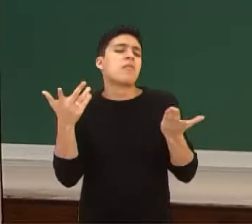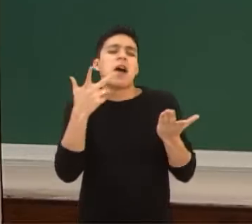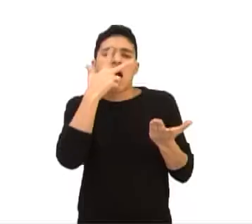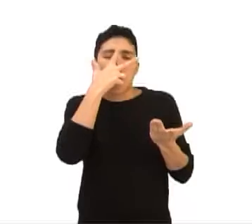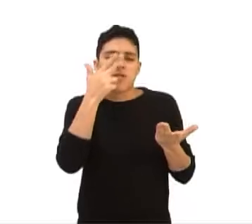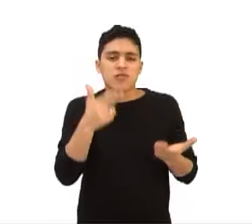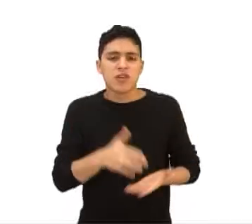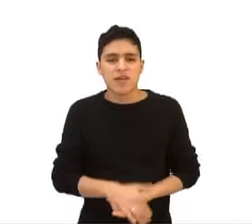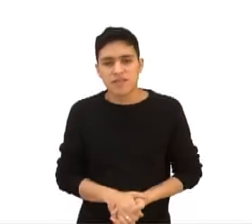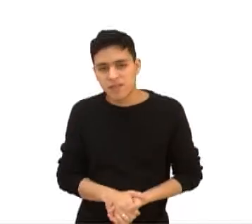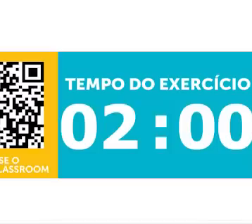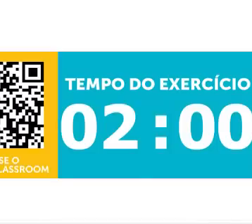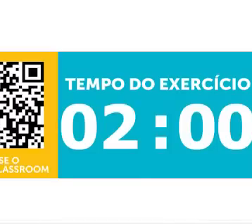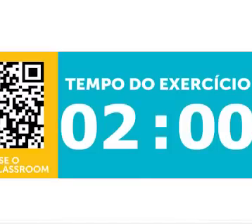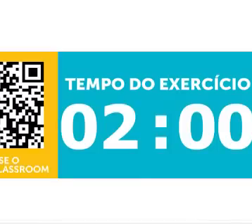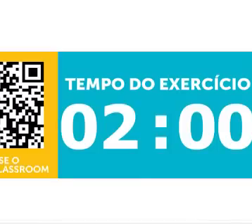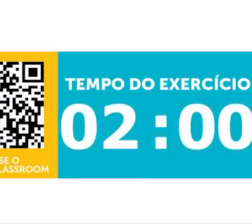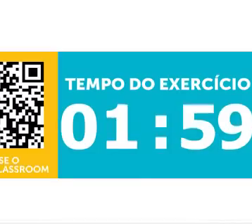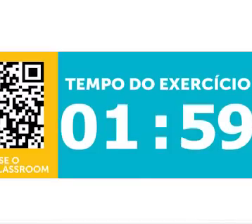acha?